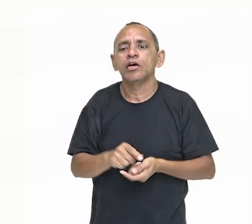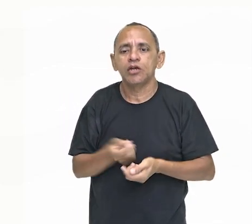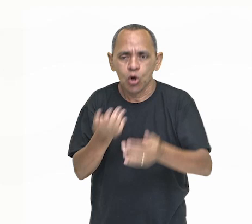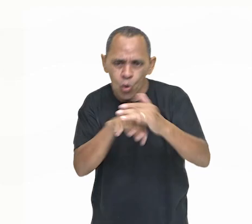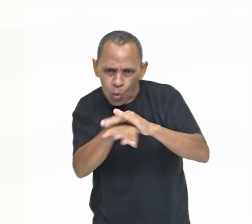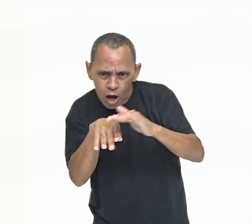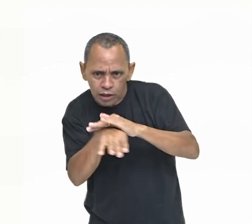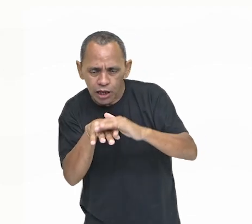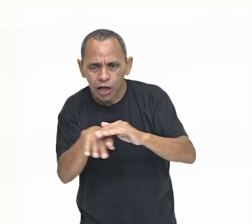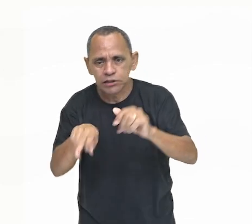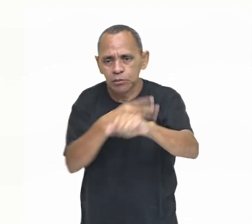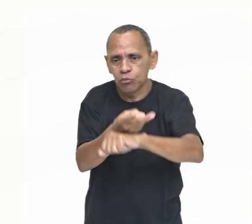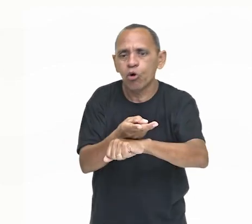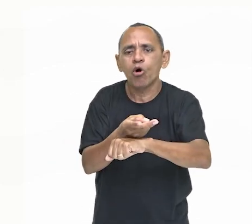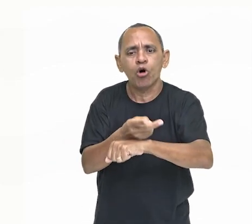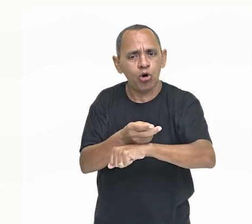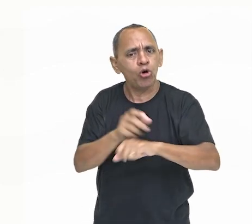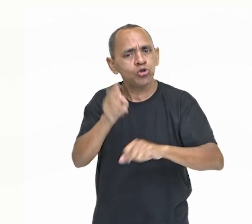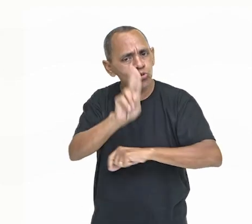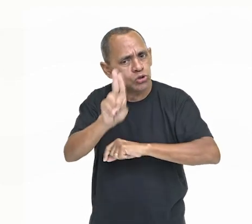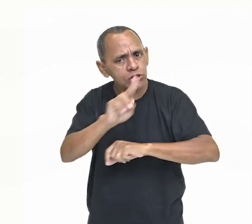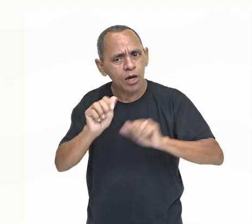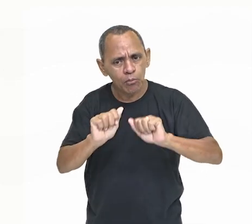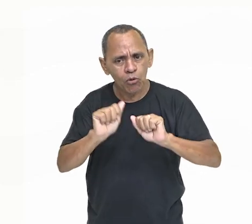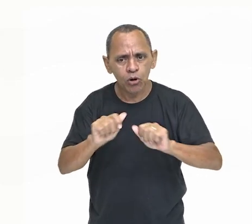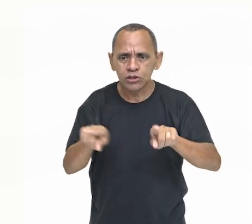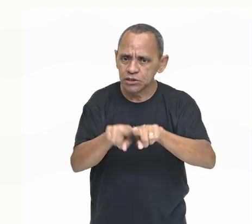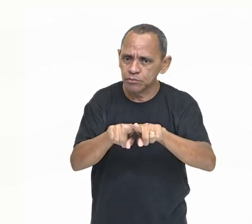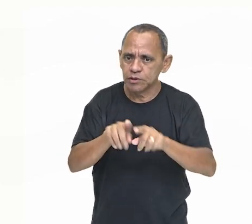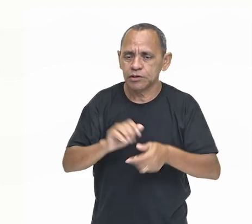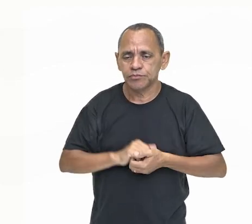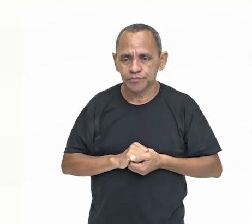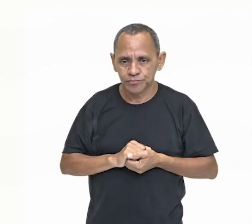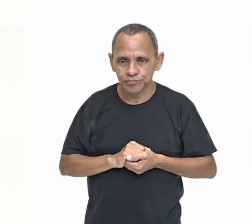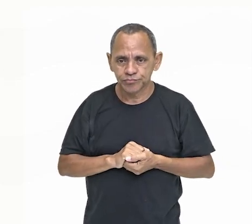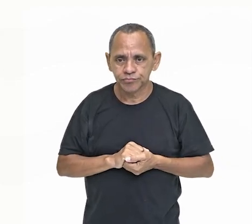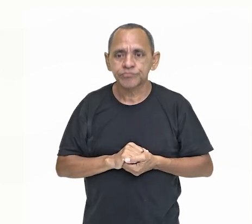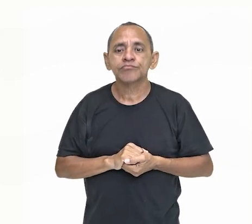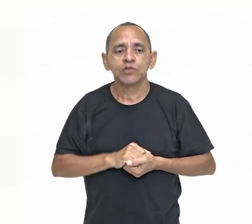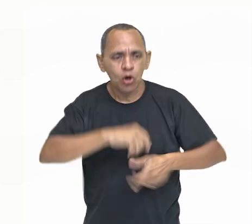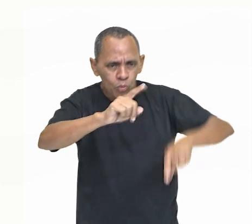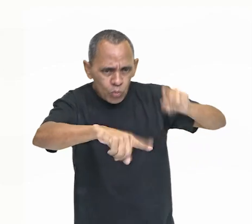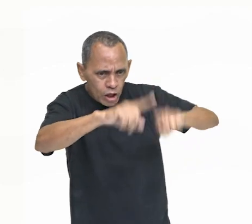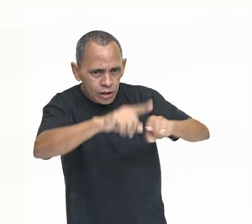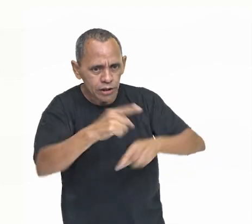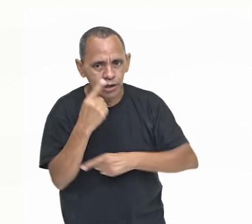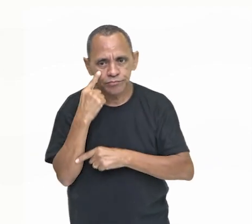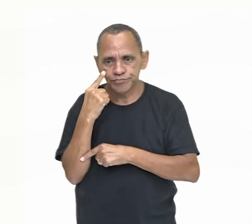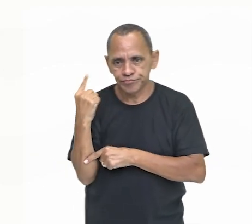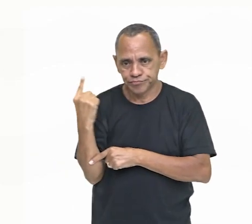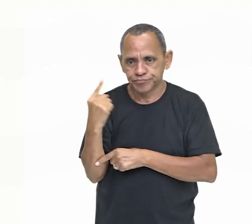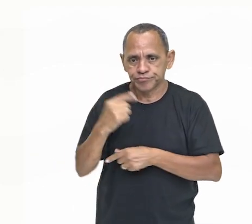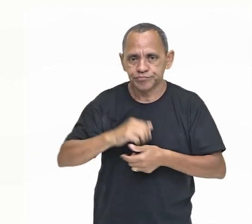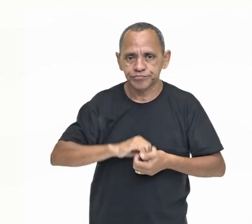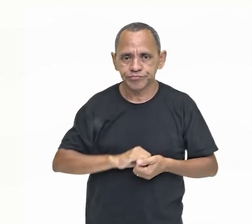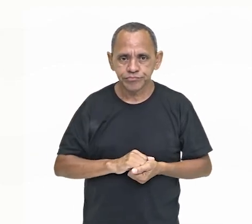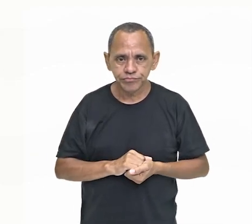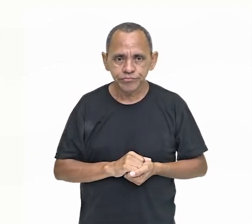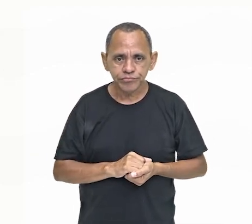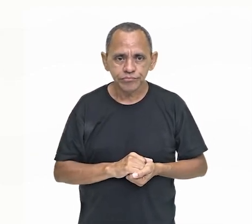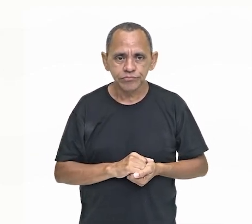um circuito elétrico. E quando se tem aí esses componentes, vamos ver aí os componentes, vejam